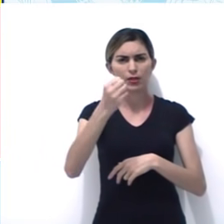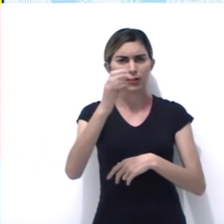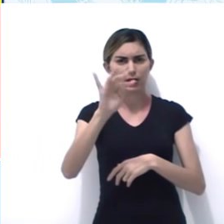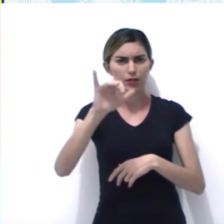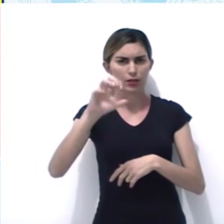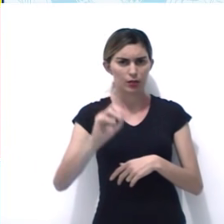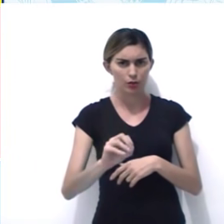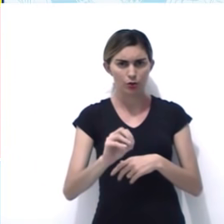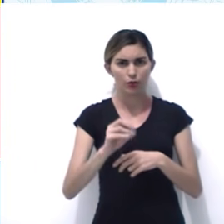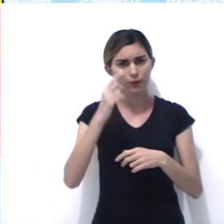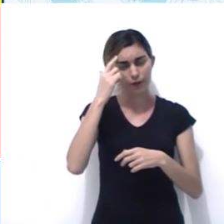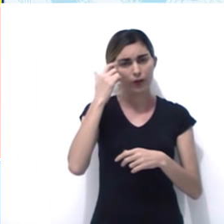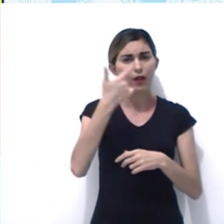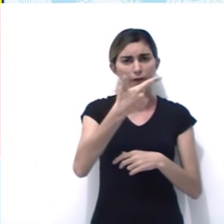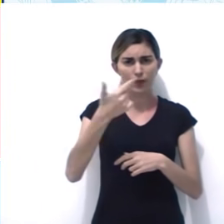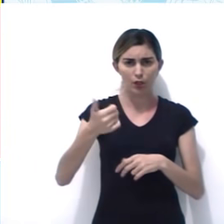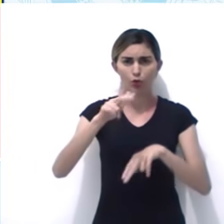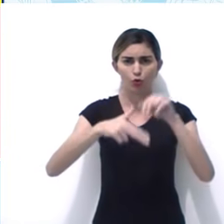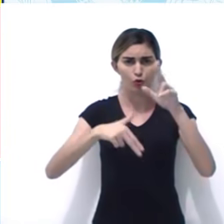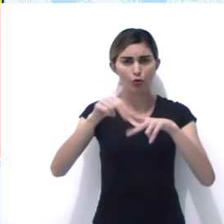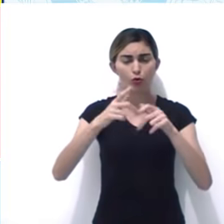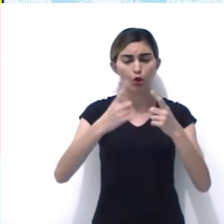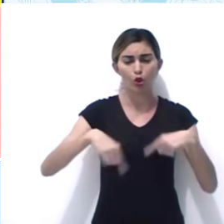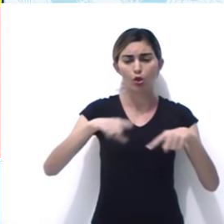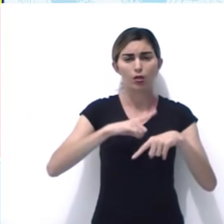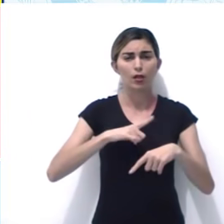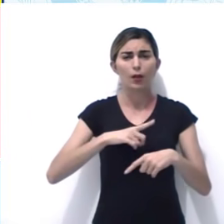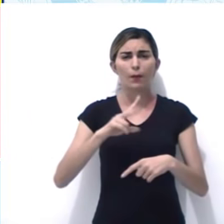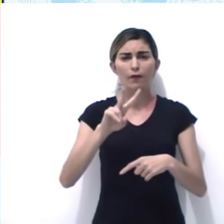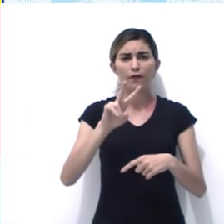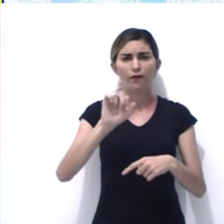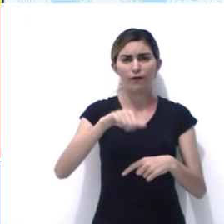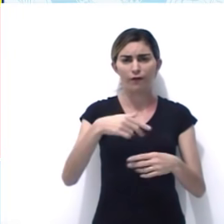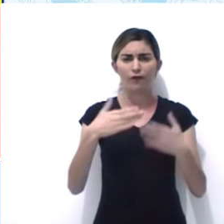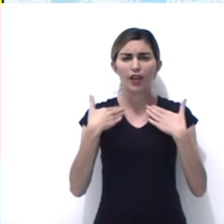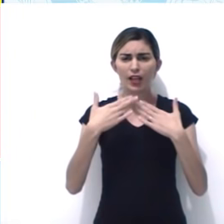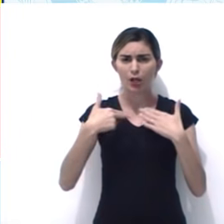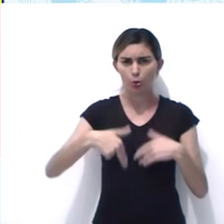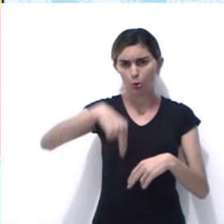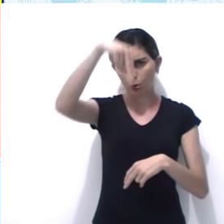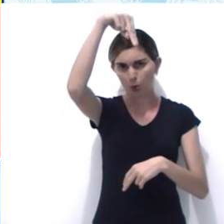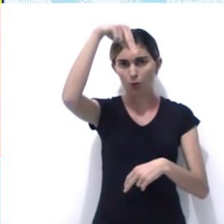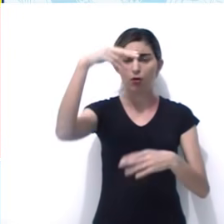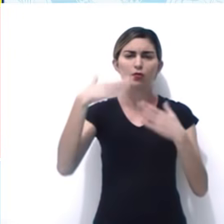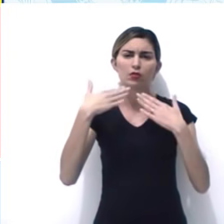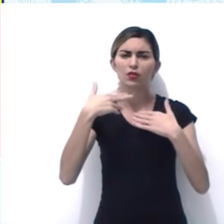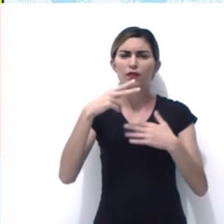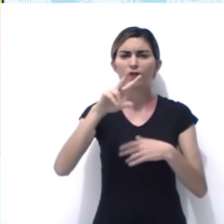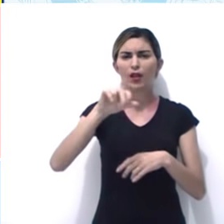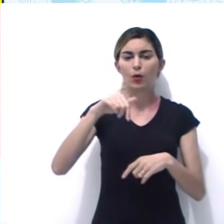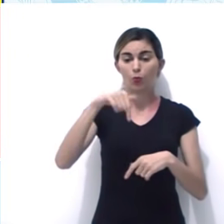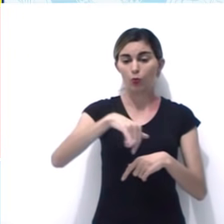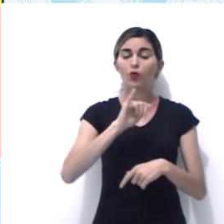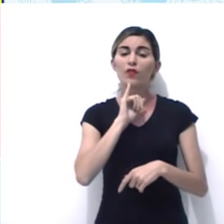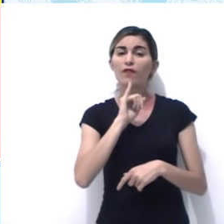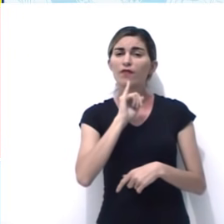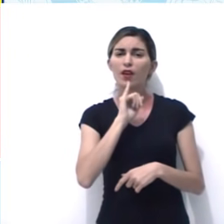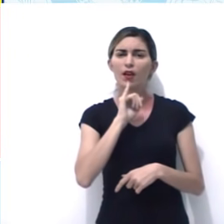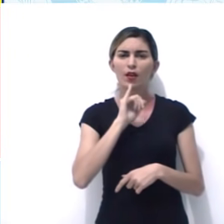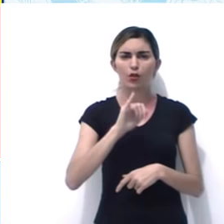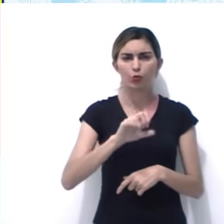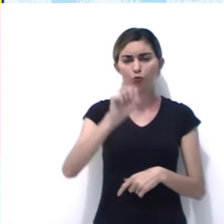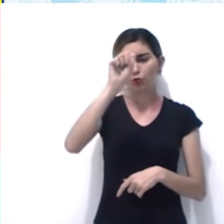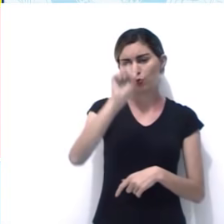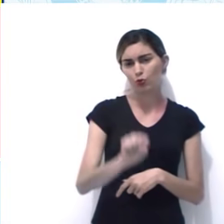é de 21 de junho nós vamos ter o verão no hemisfério norte e o inverno no hemisfério sul